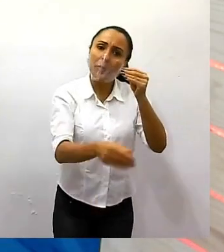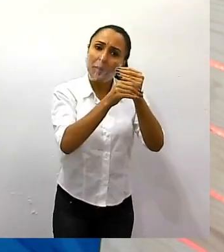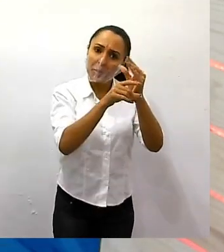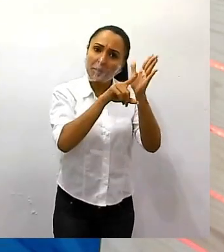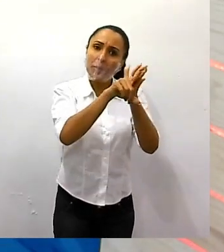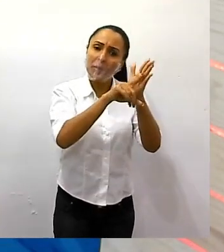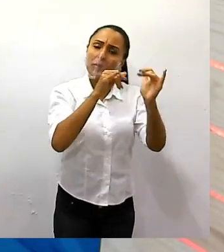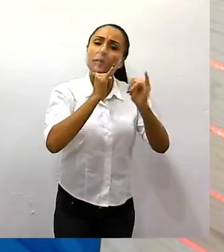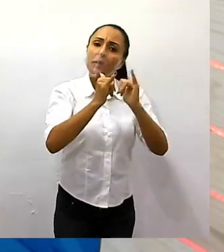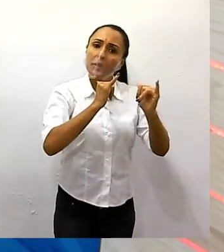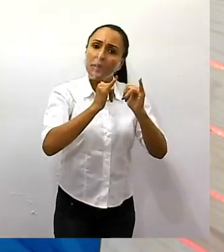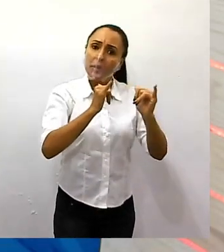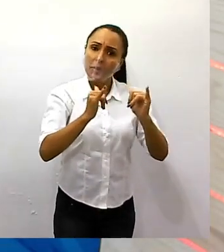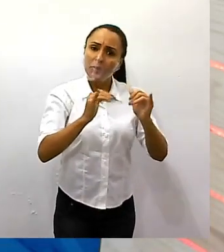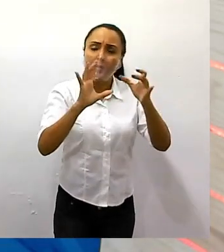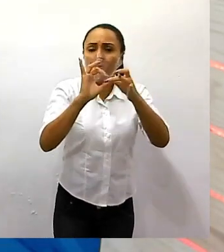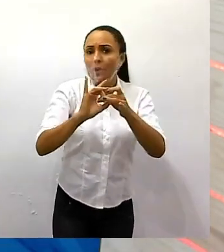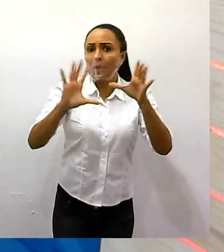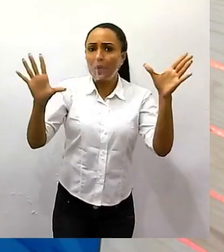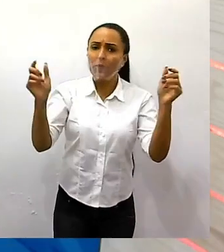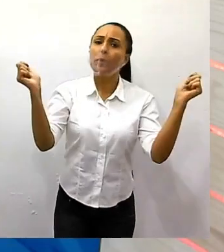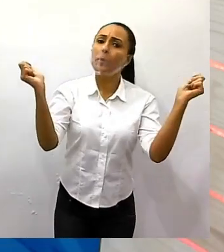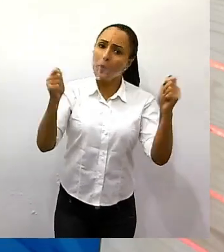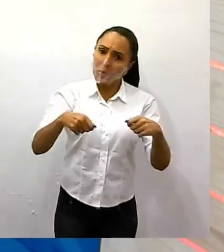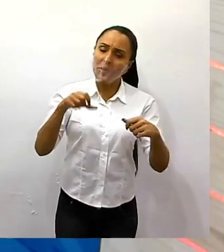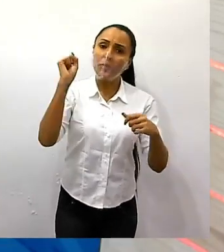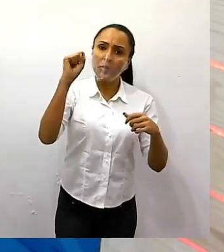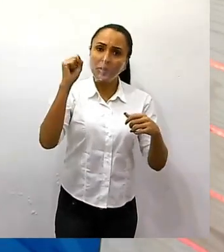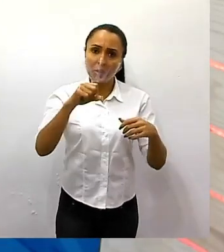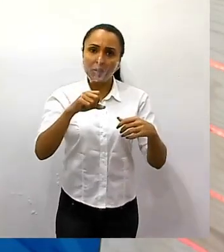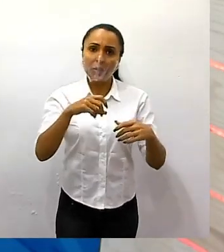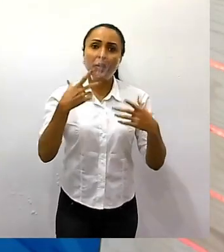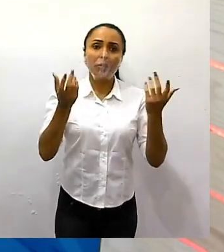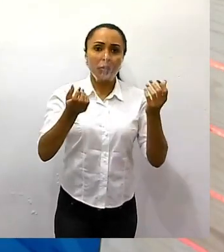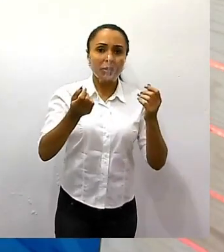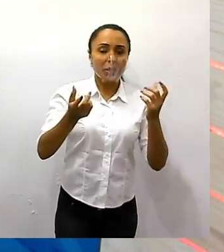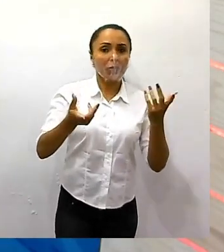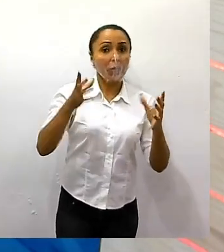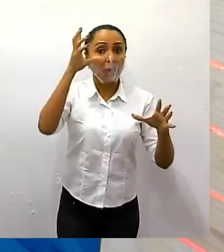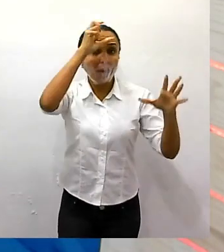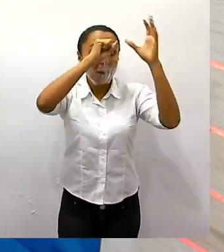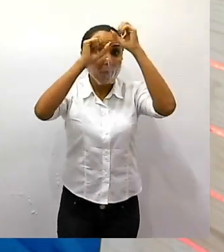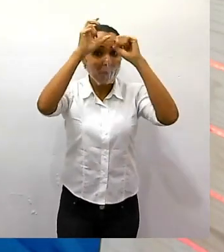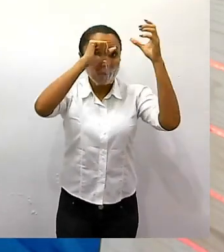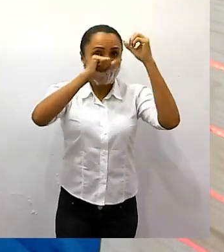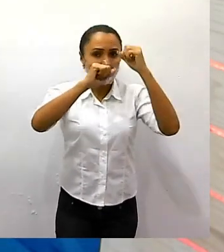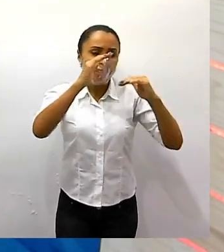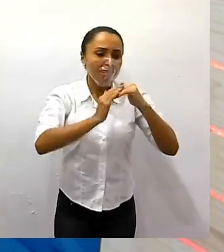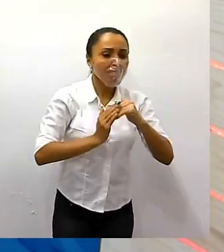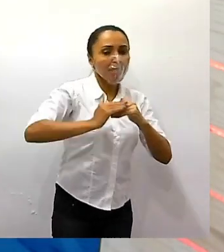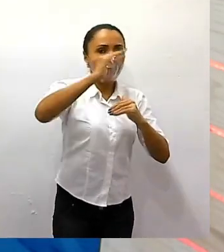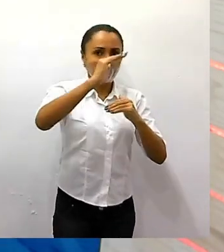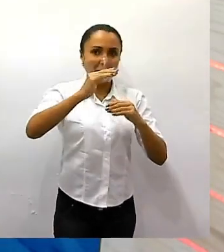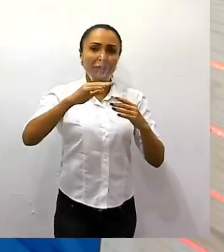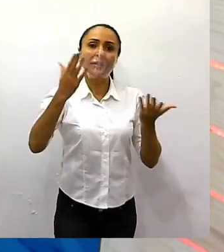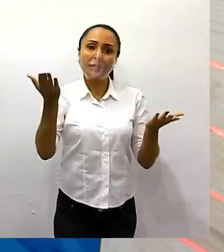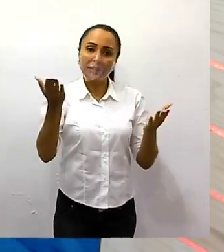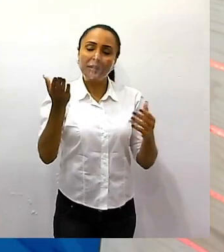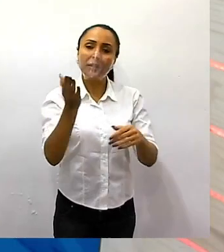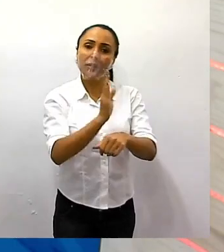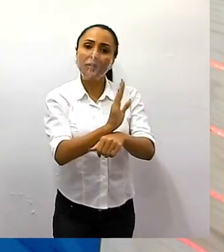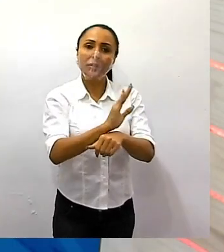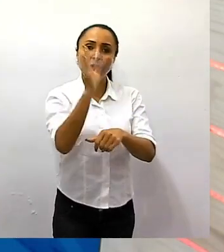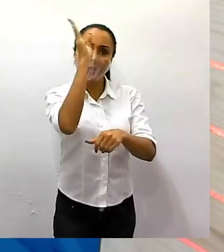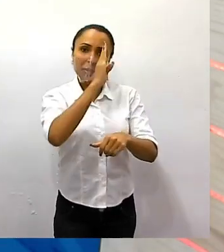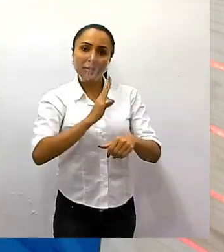na internet, fique à vontade, vocês vão descobrir coisas maravilhosas sobre o cinema brasileiro. Então, olha só,